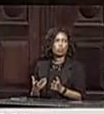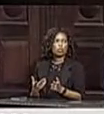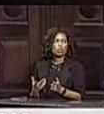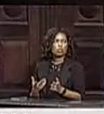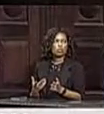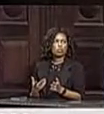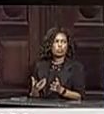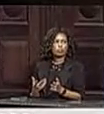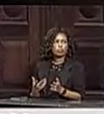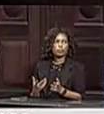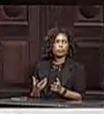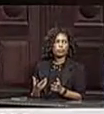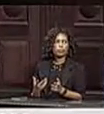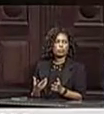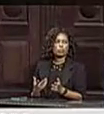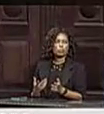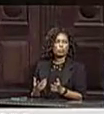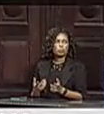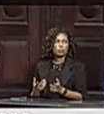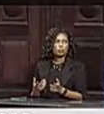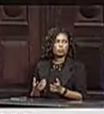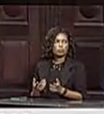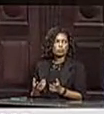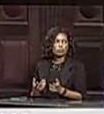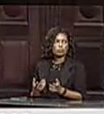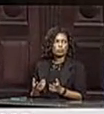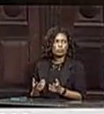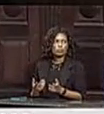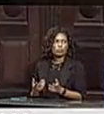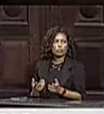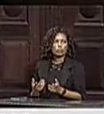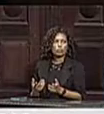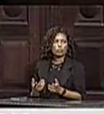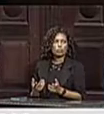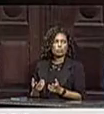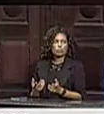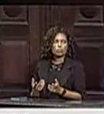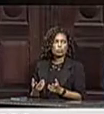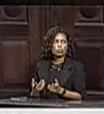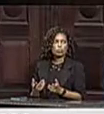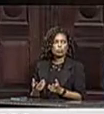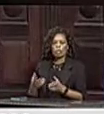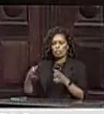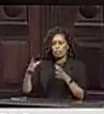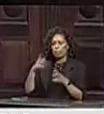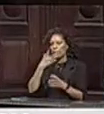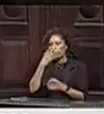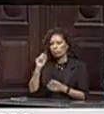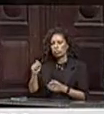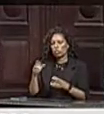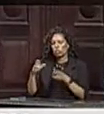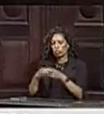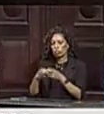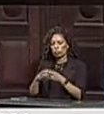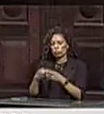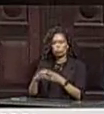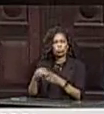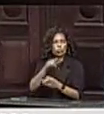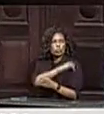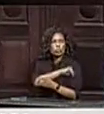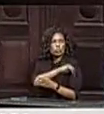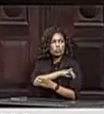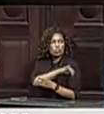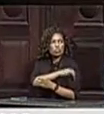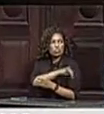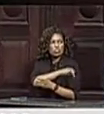de trabalho, será D. E aí, no estado do Rio de Janeiro,